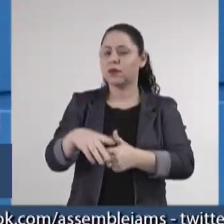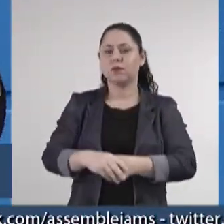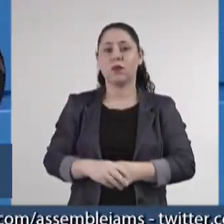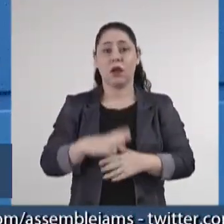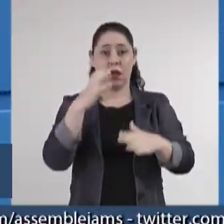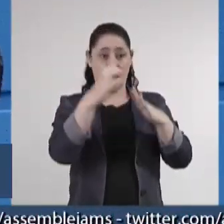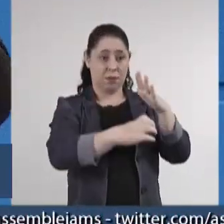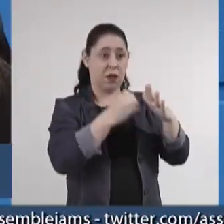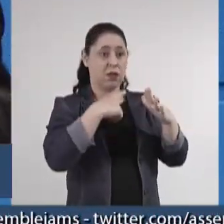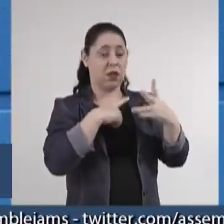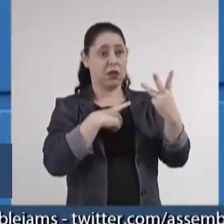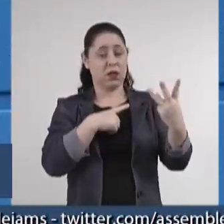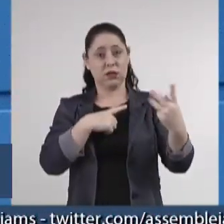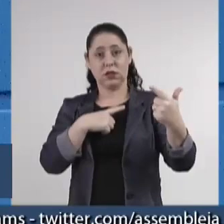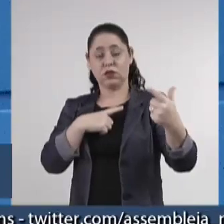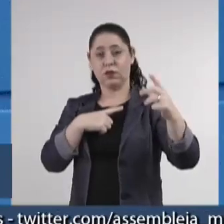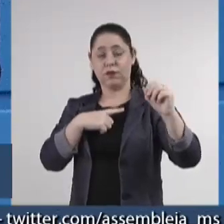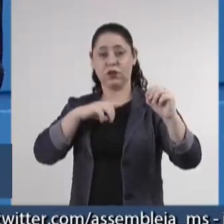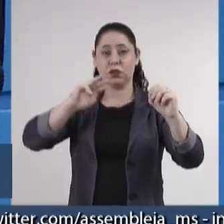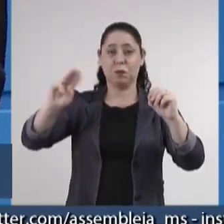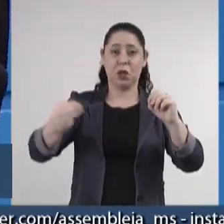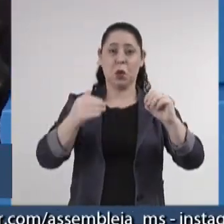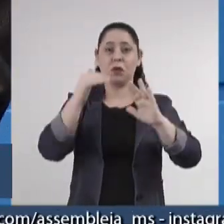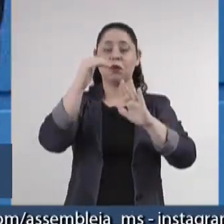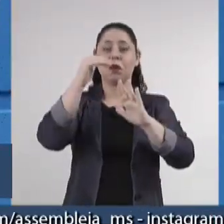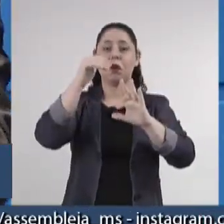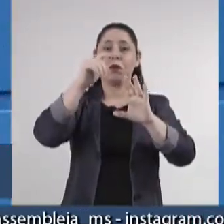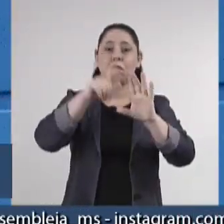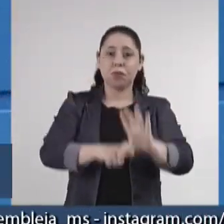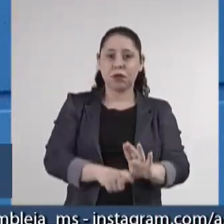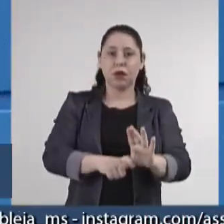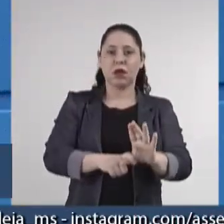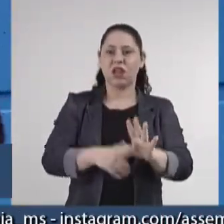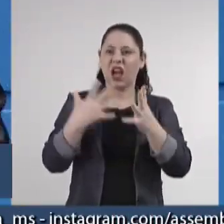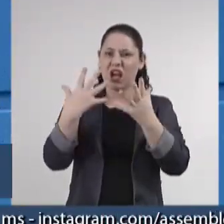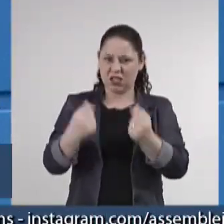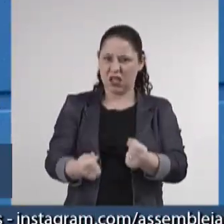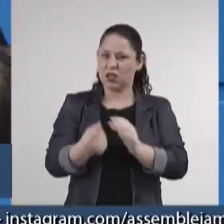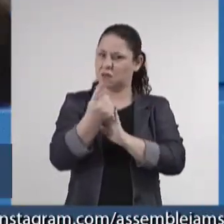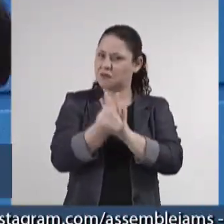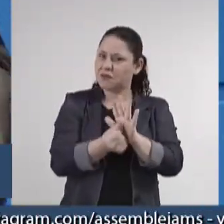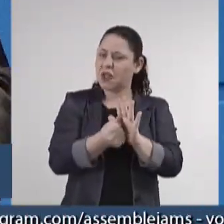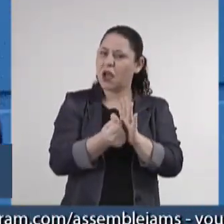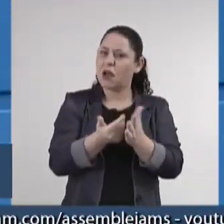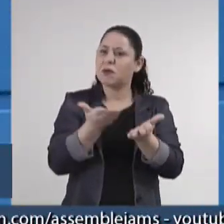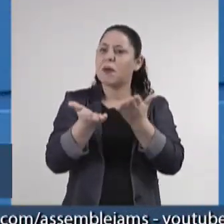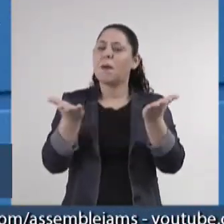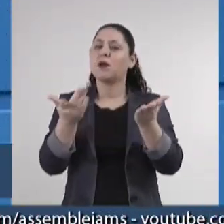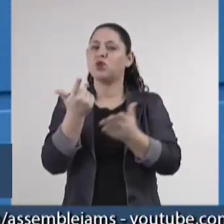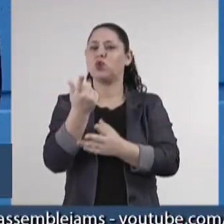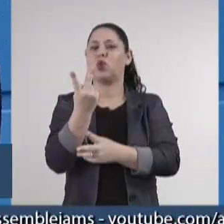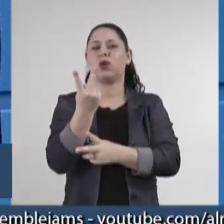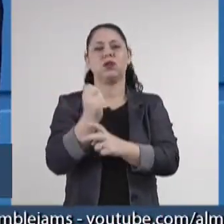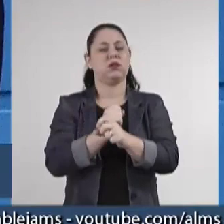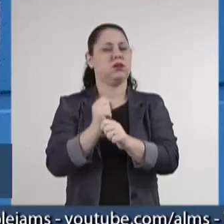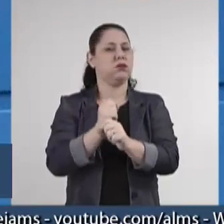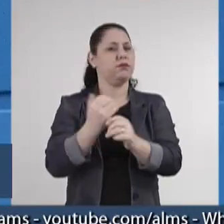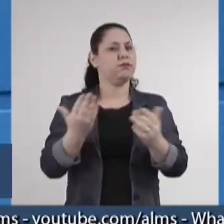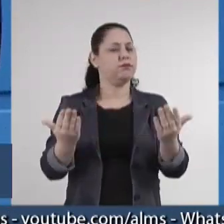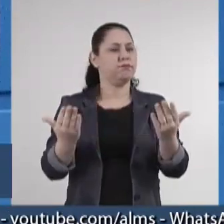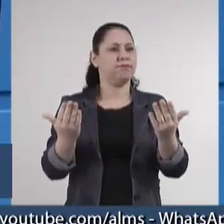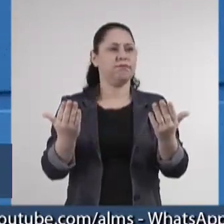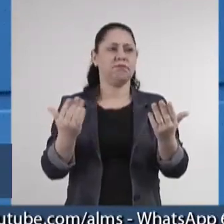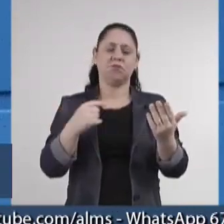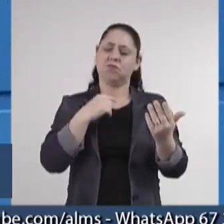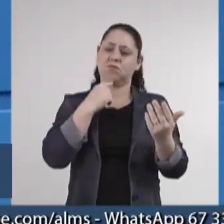a empresa teve 320 milhões de prejuízo no ano de 2022 e aceita renovar, fazer um aditivo de mais 2 anos, isso é